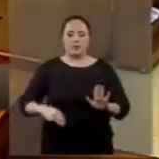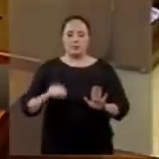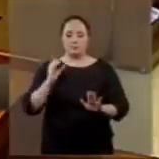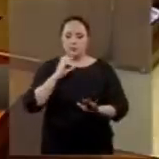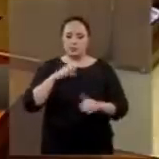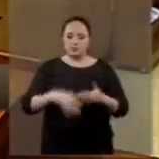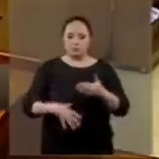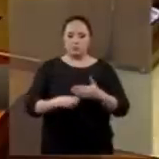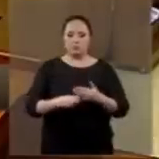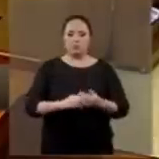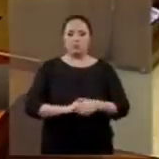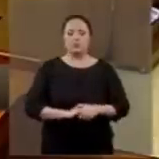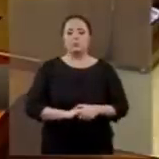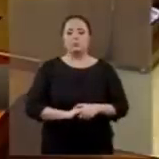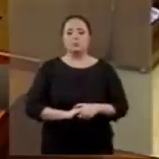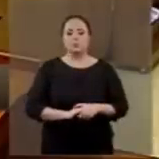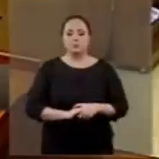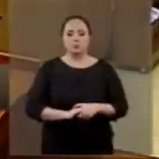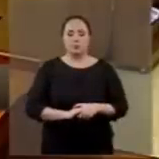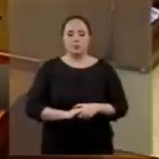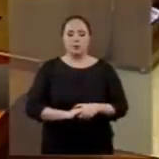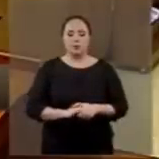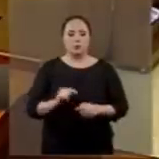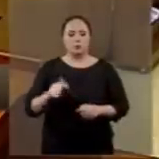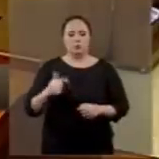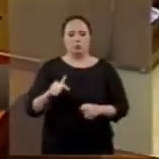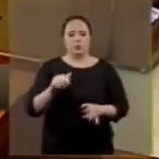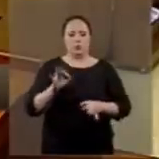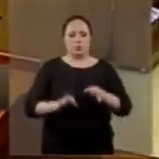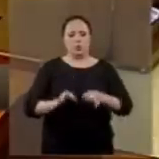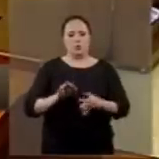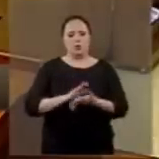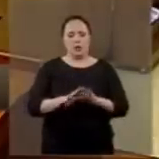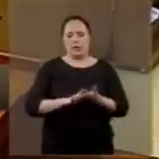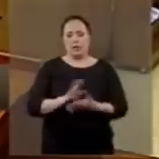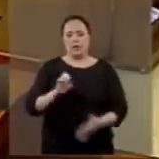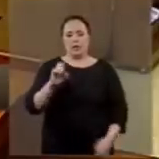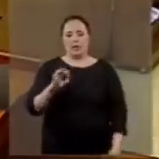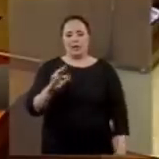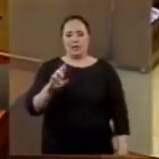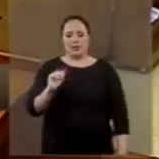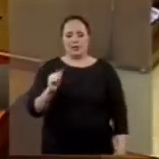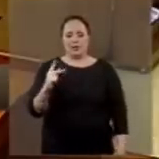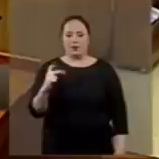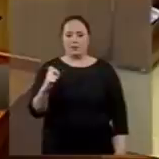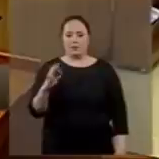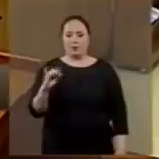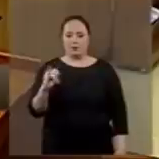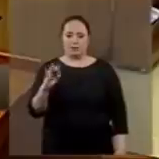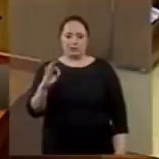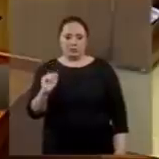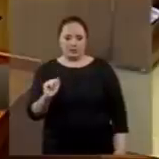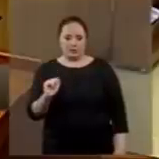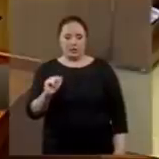consideração. Claro. Não há aqui, com devida vênia, nenhum julgamento extra petita, ultra